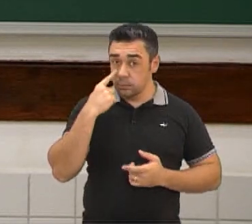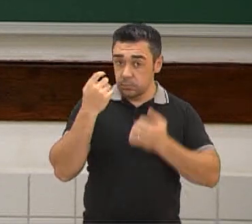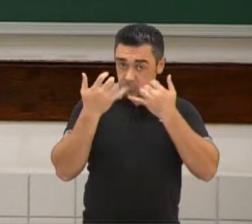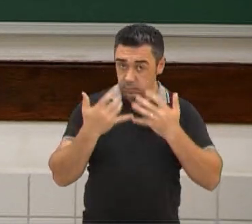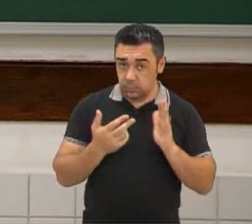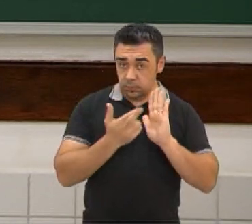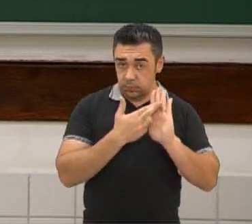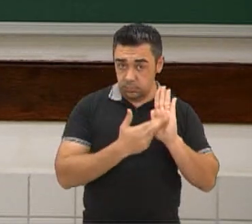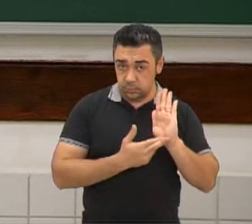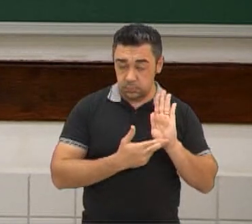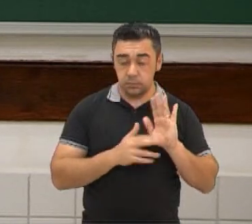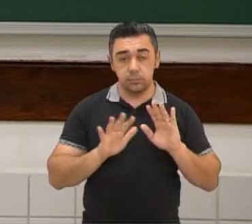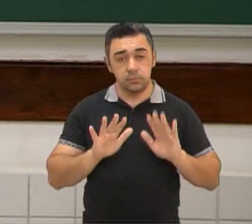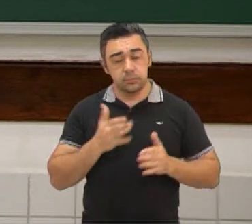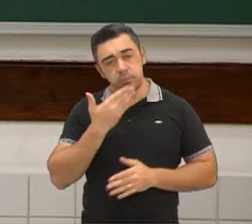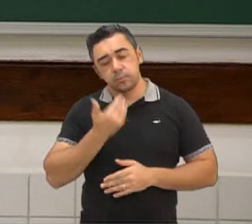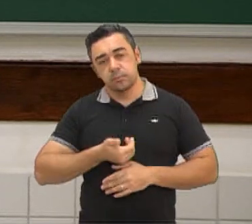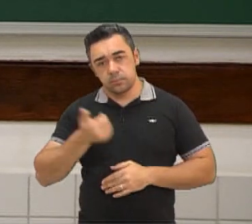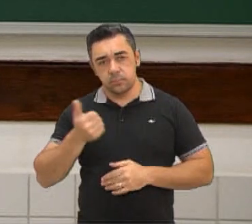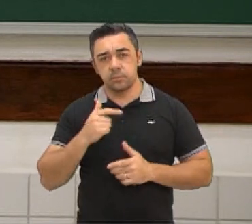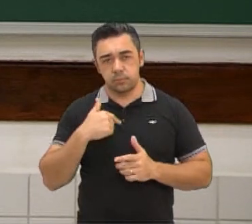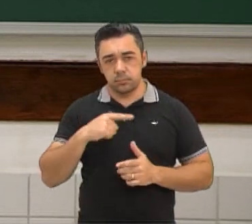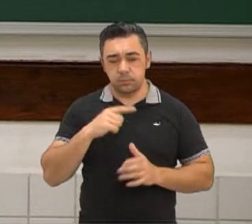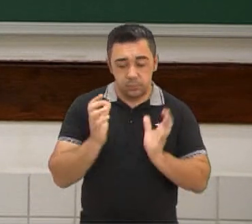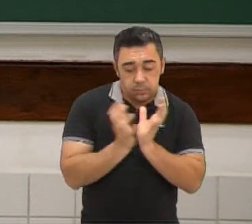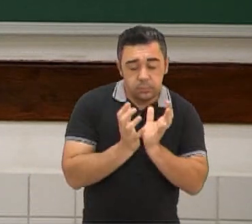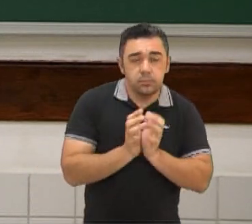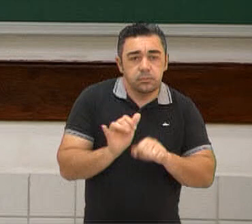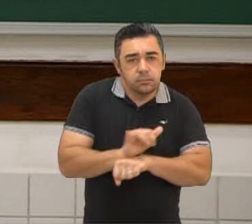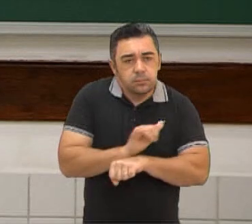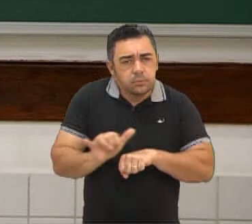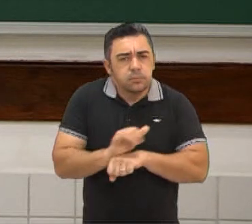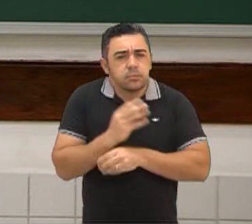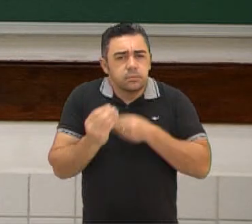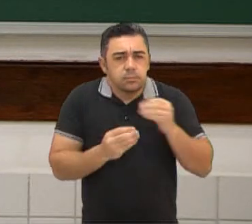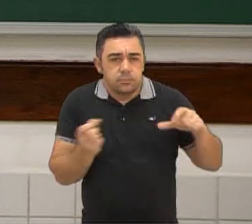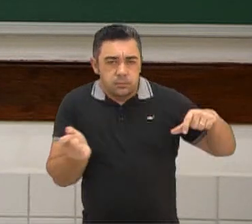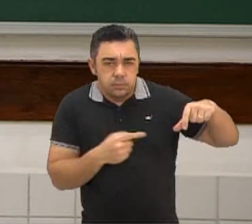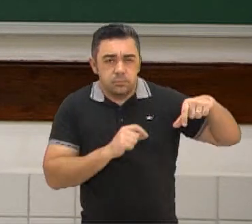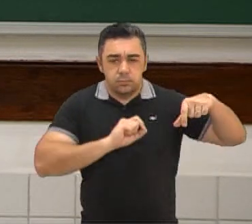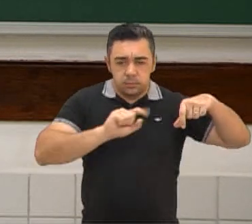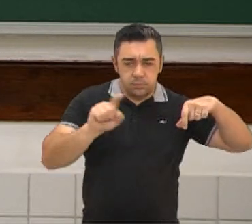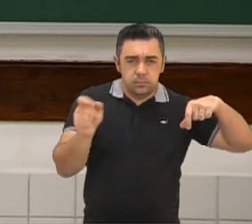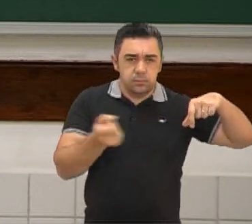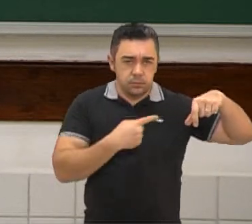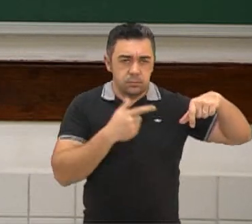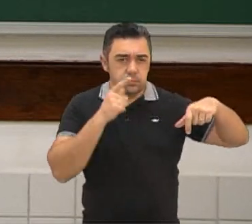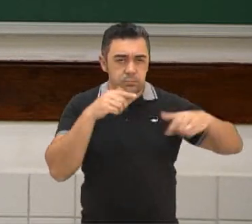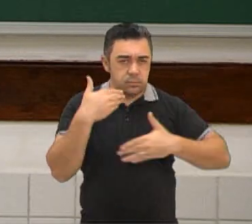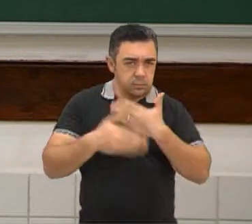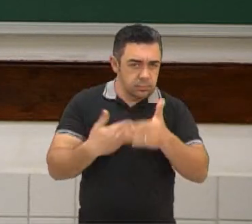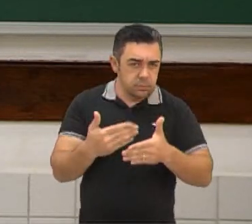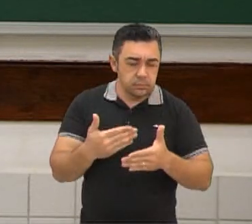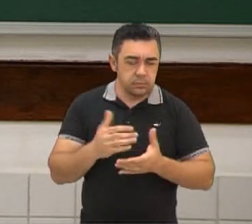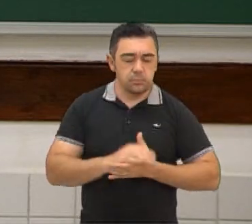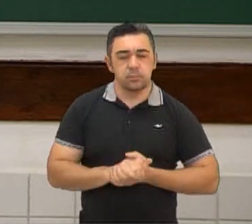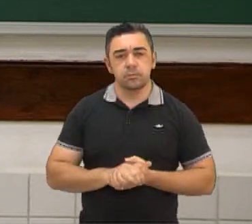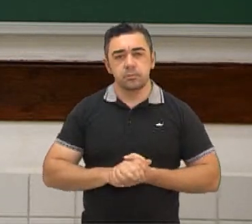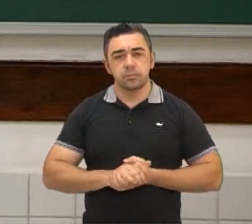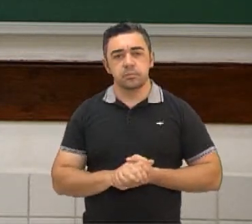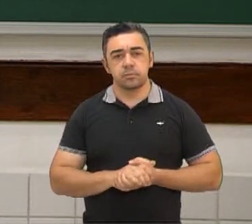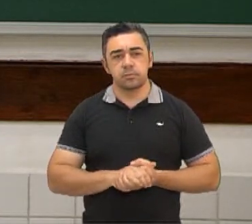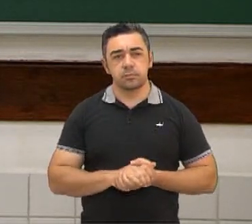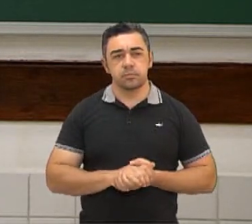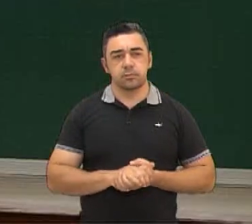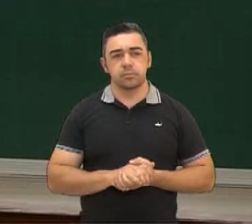a pouquinho. Então, o melhor é que o time tenha uma boa estratégia de passe e recepção para evoluir durante o jogo.